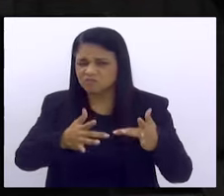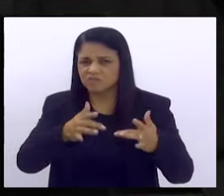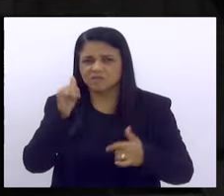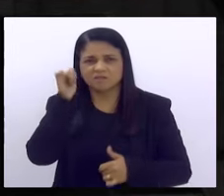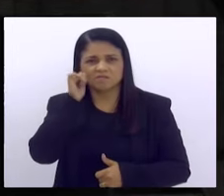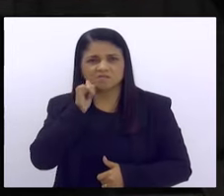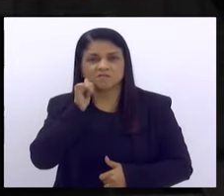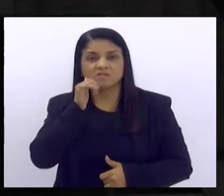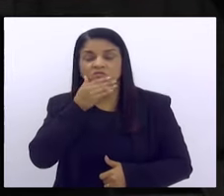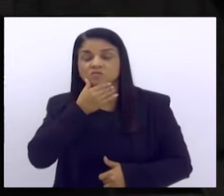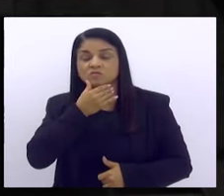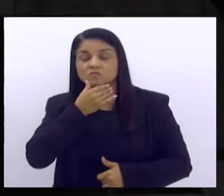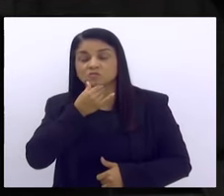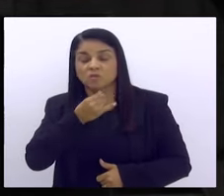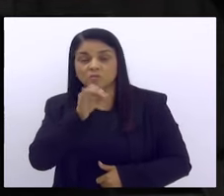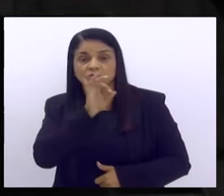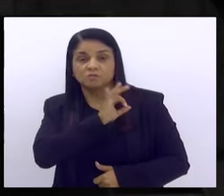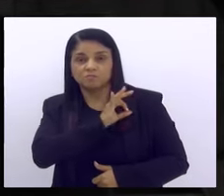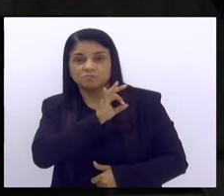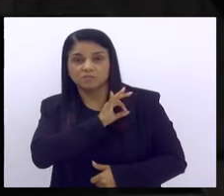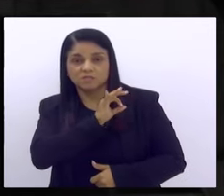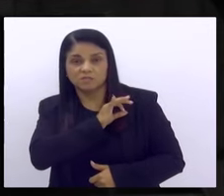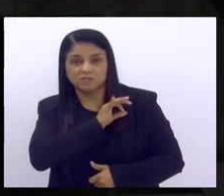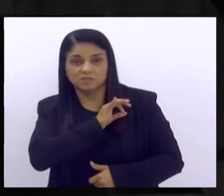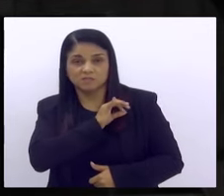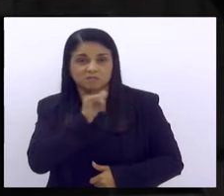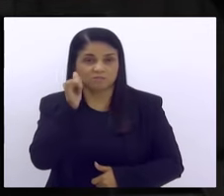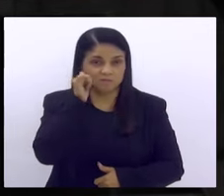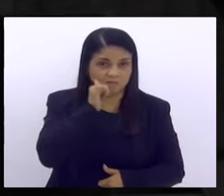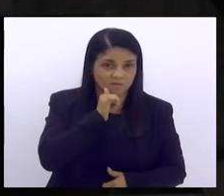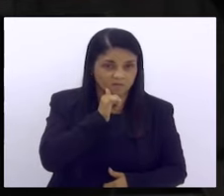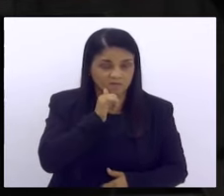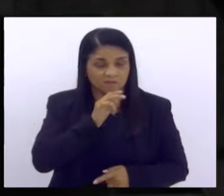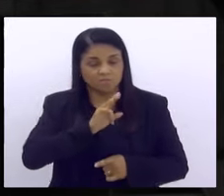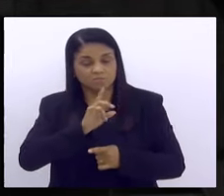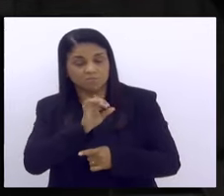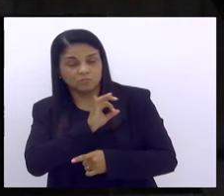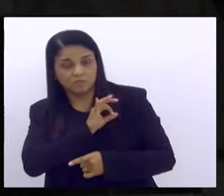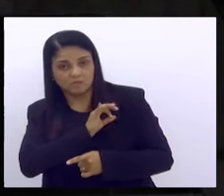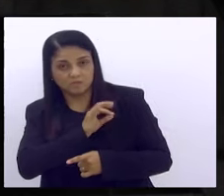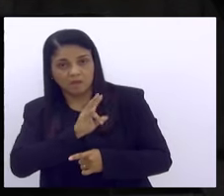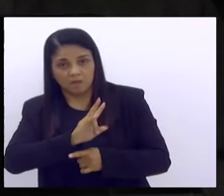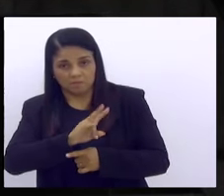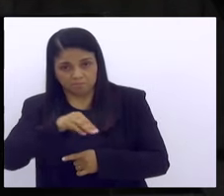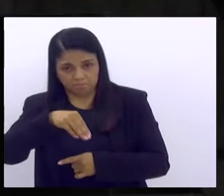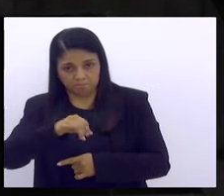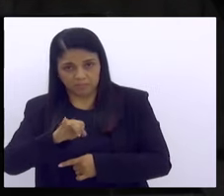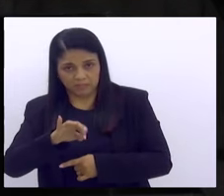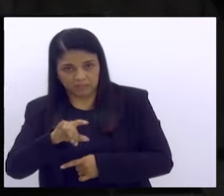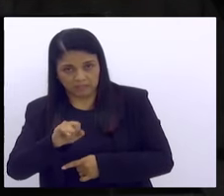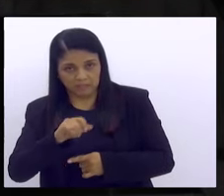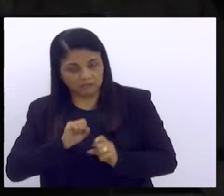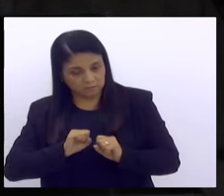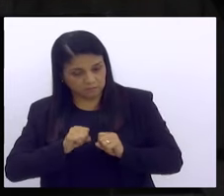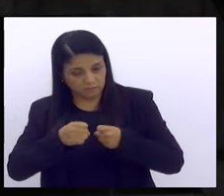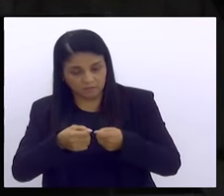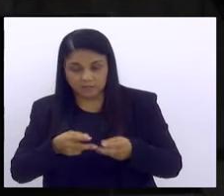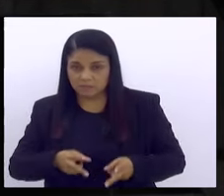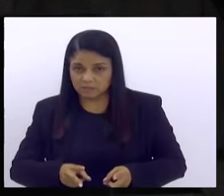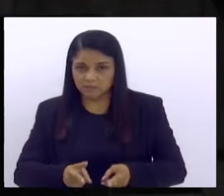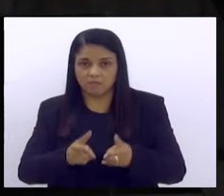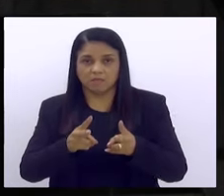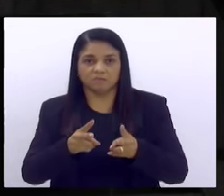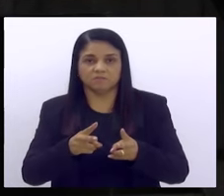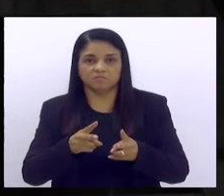à Polícia Militar do Rio de Janeiro, a qual nós sempre defendemos e sempre defenderemos. Sempre